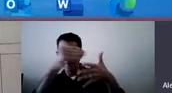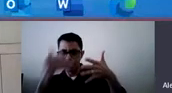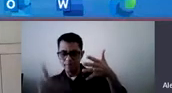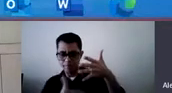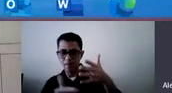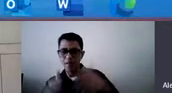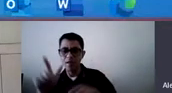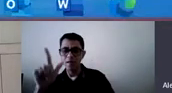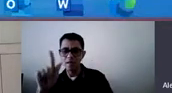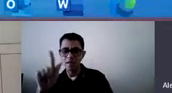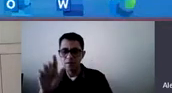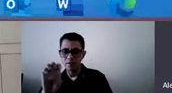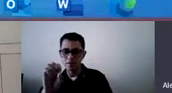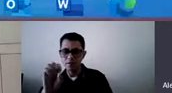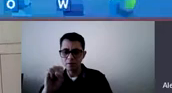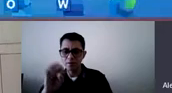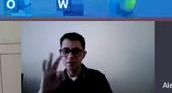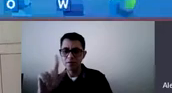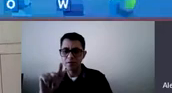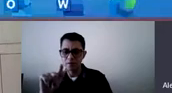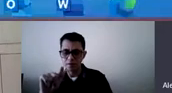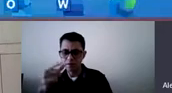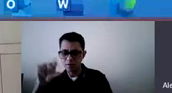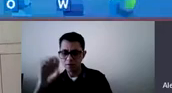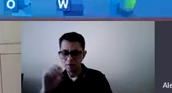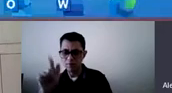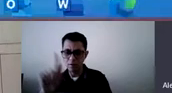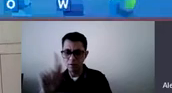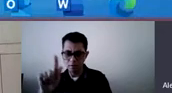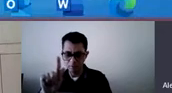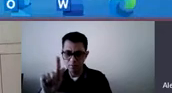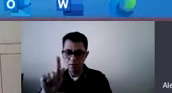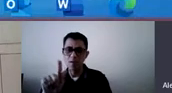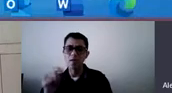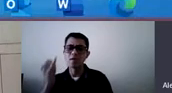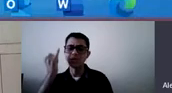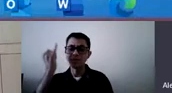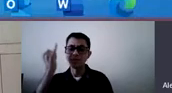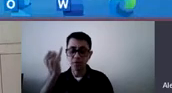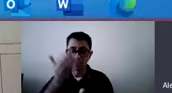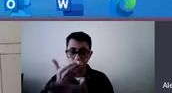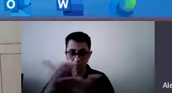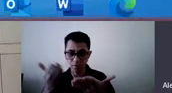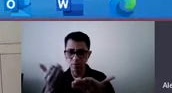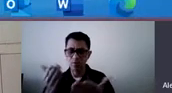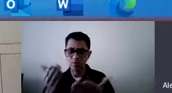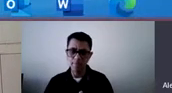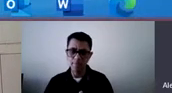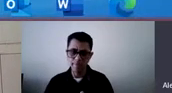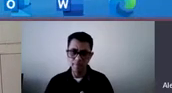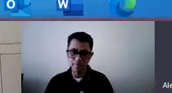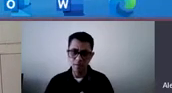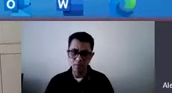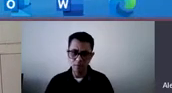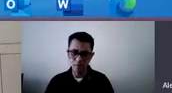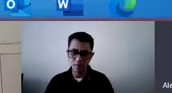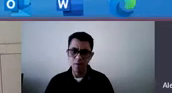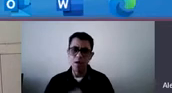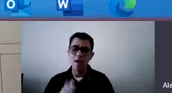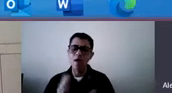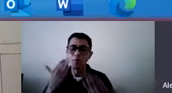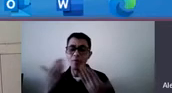autogestão, né? Ela estava comentando, acho que o foco é algo que é muito interessante, pois em relação ao nosso dia a